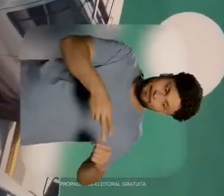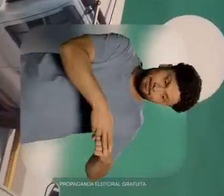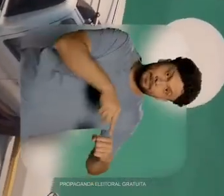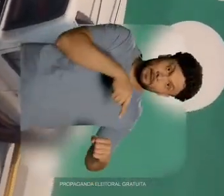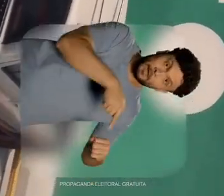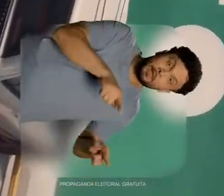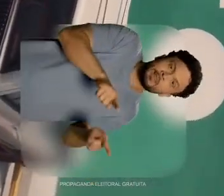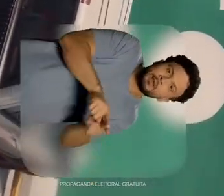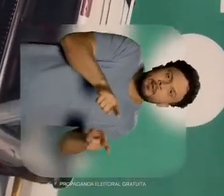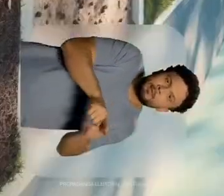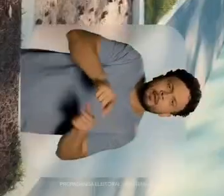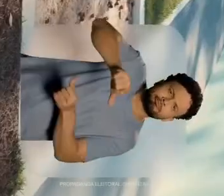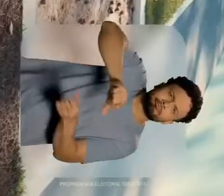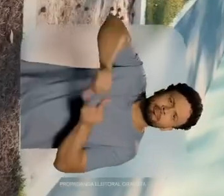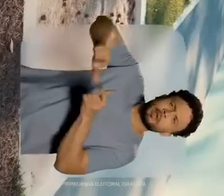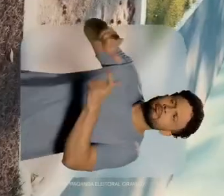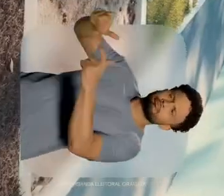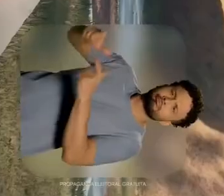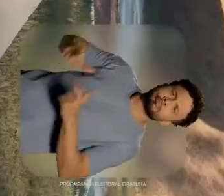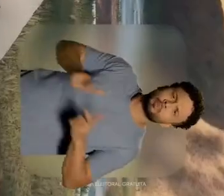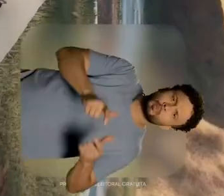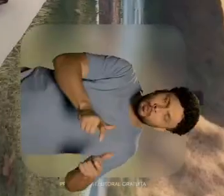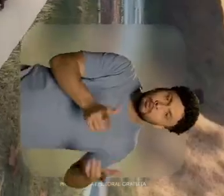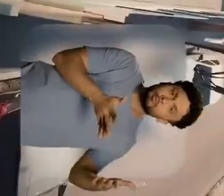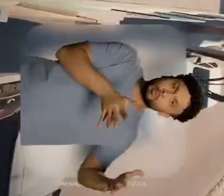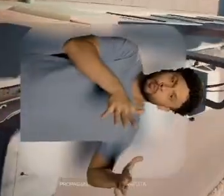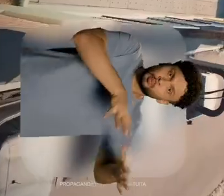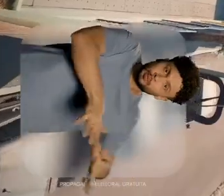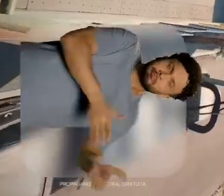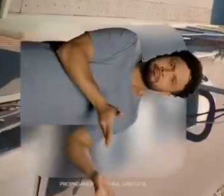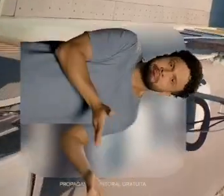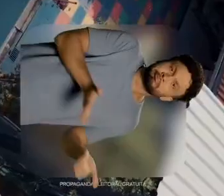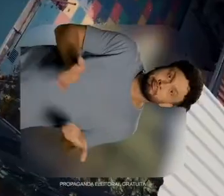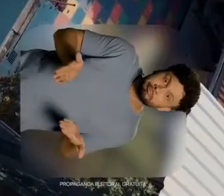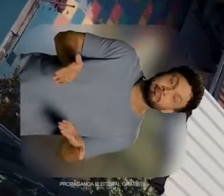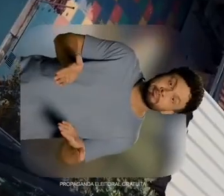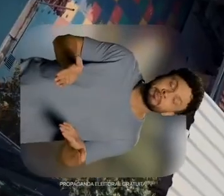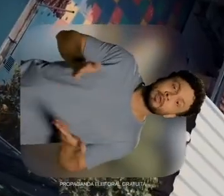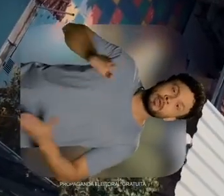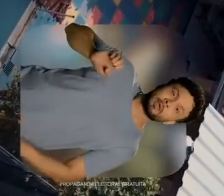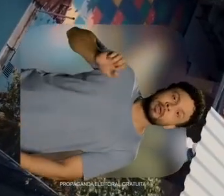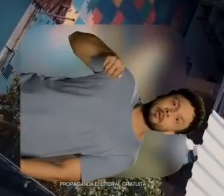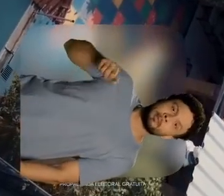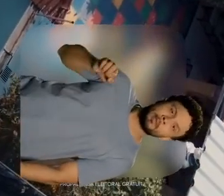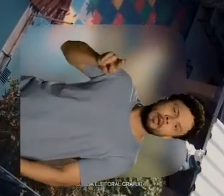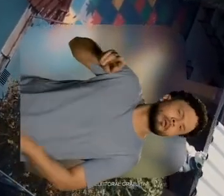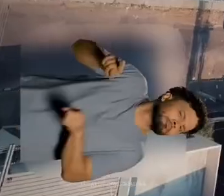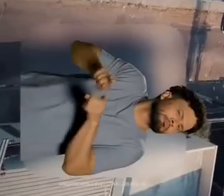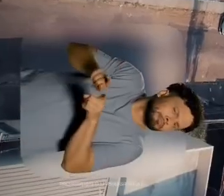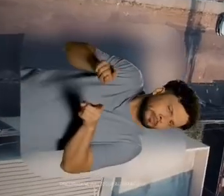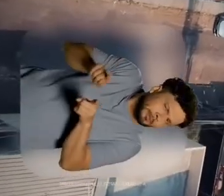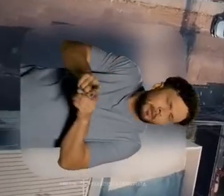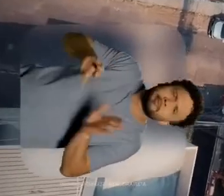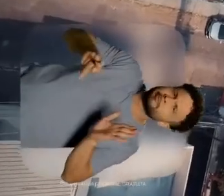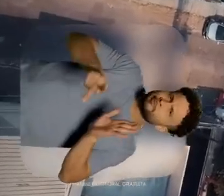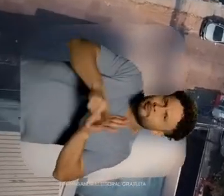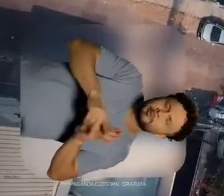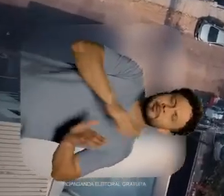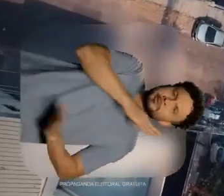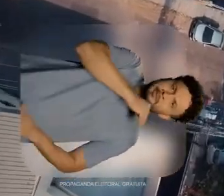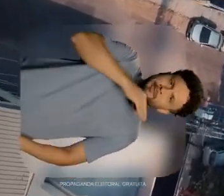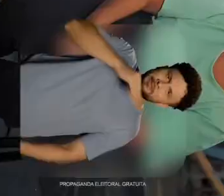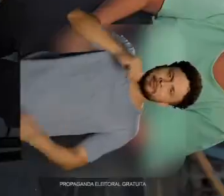Davi criou e revitalizou outros espaços de inclusão e acolhimento, como o EAMAR, também dedicado a crianças